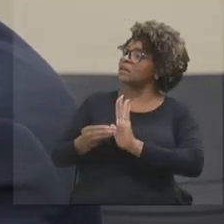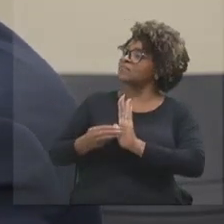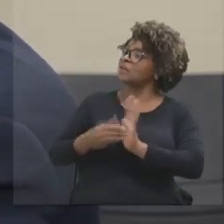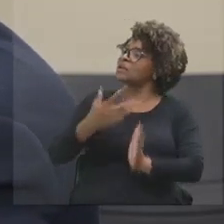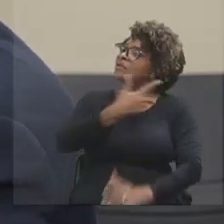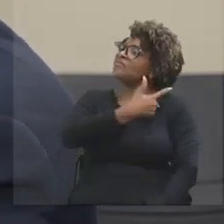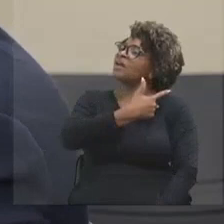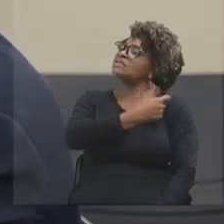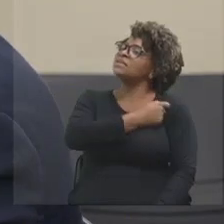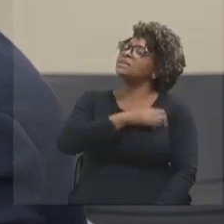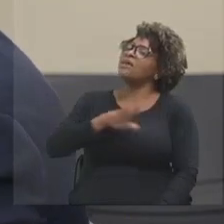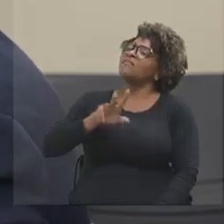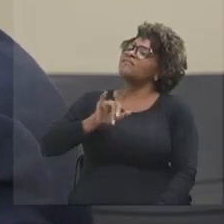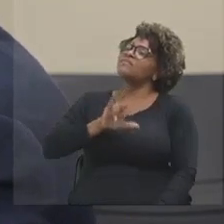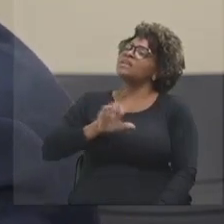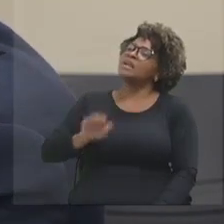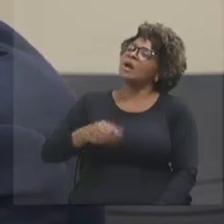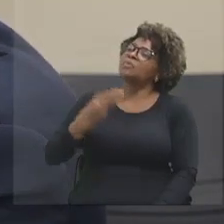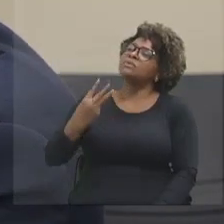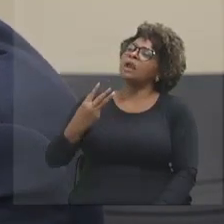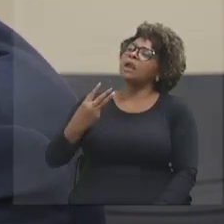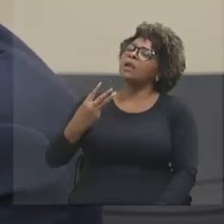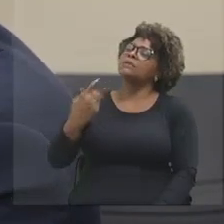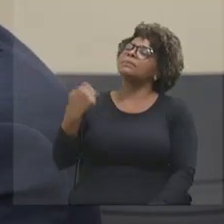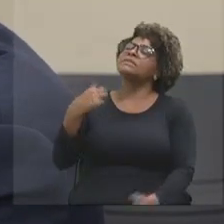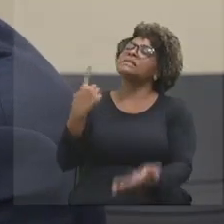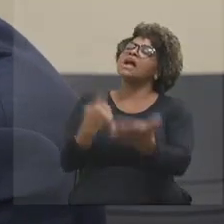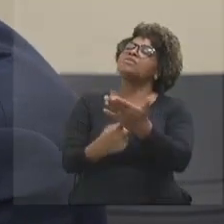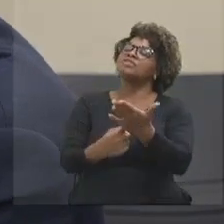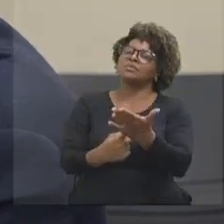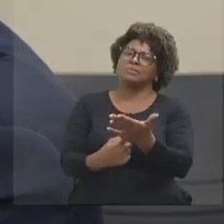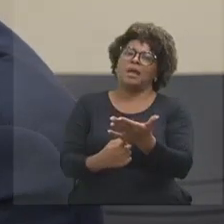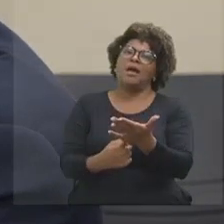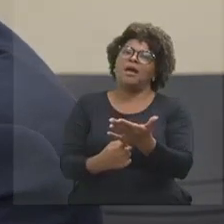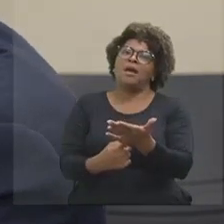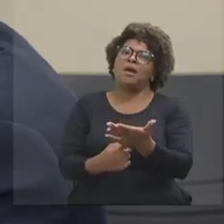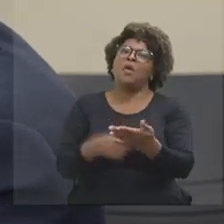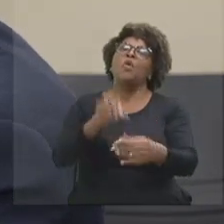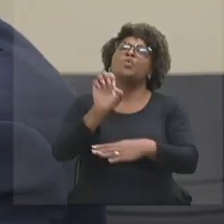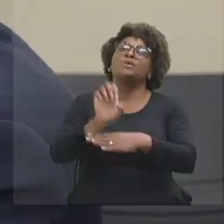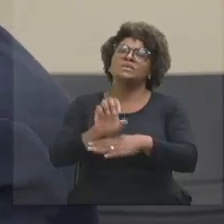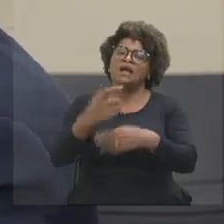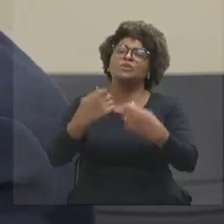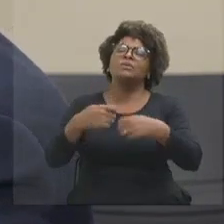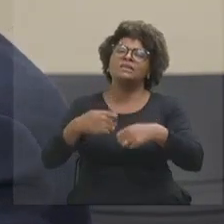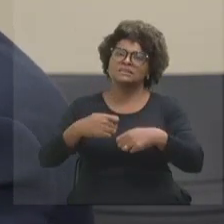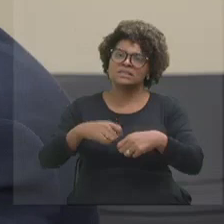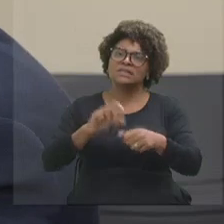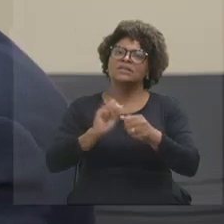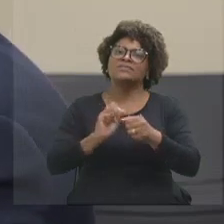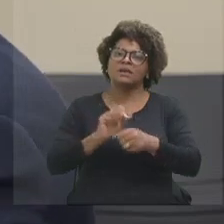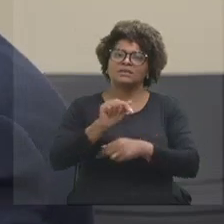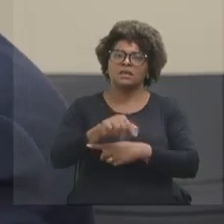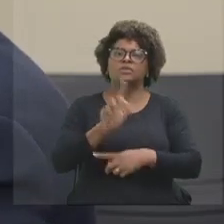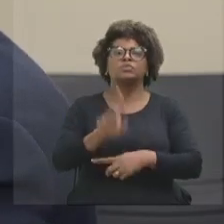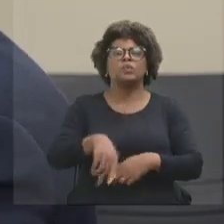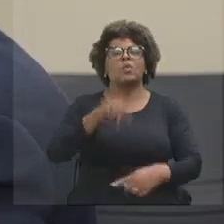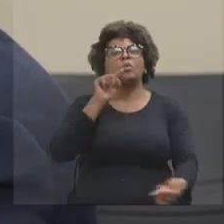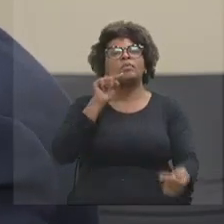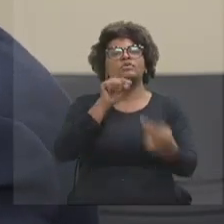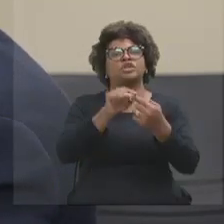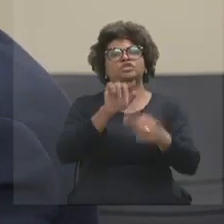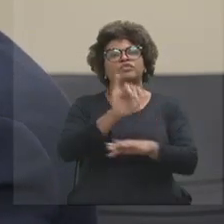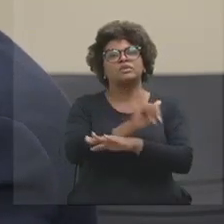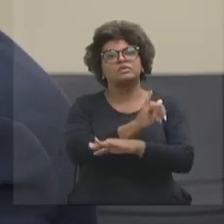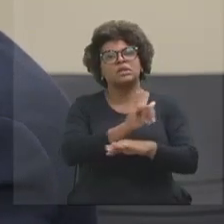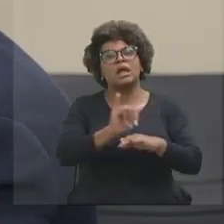não tomou vão agendar lá no município então é um papel do município fazer mas o Estado tem que coordenar Isso faz parte também o nosso objetivo estratégico